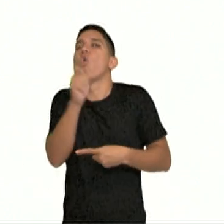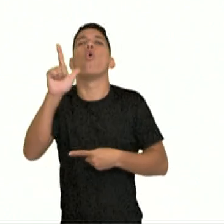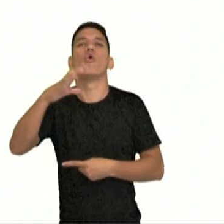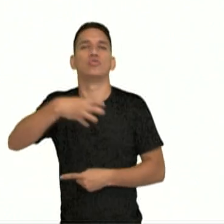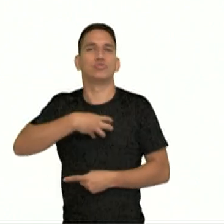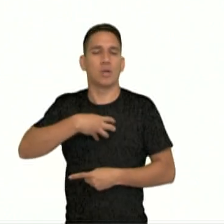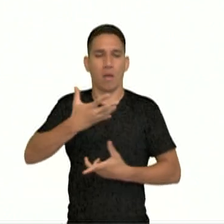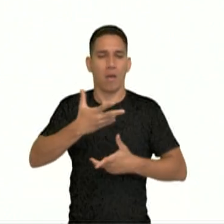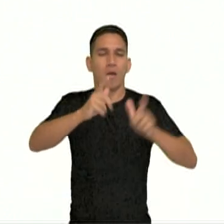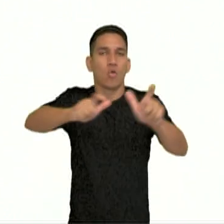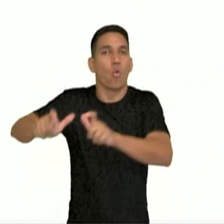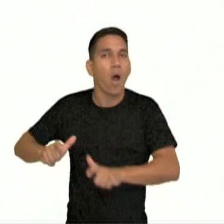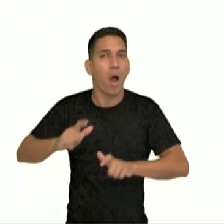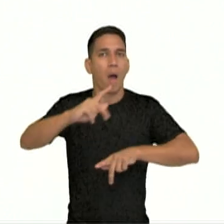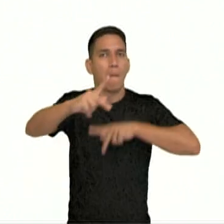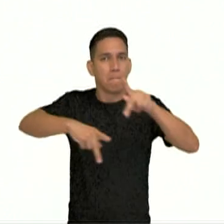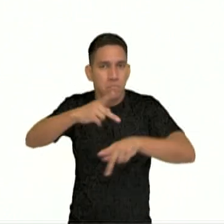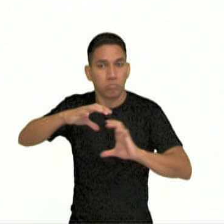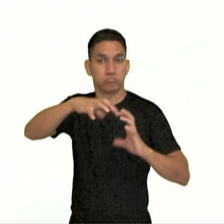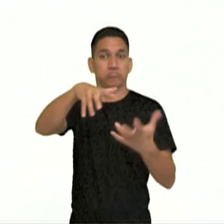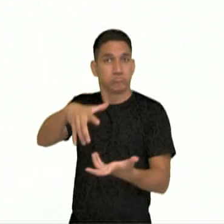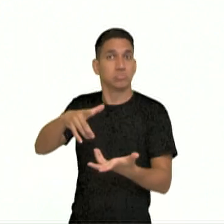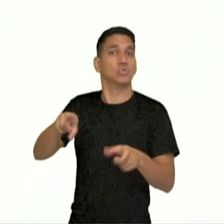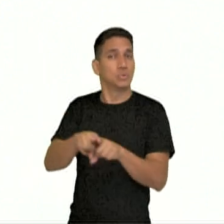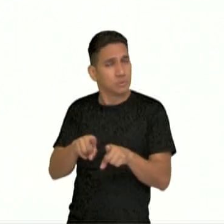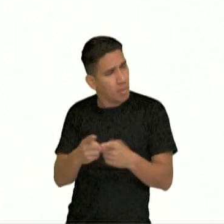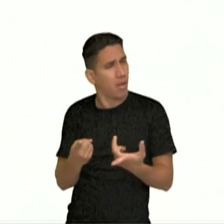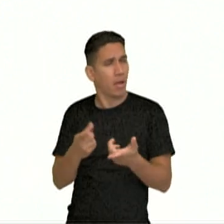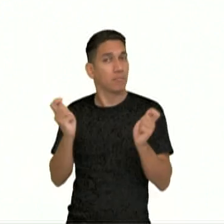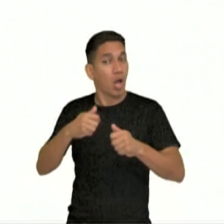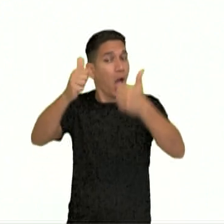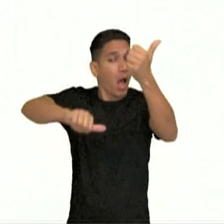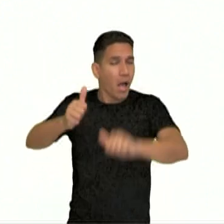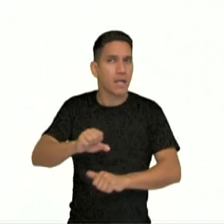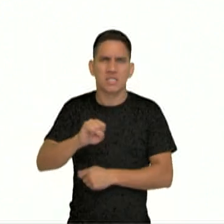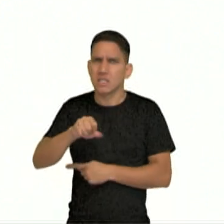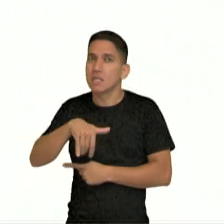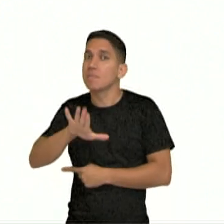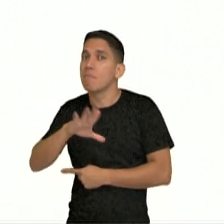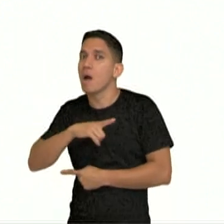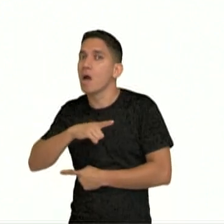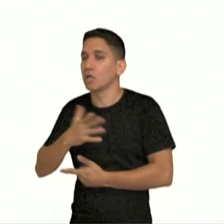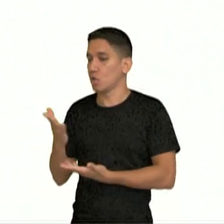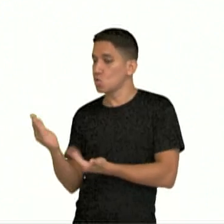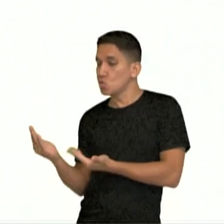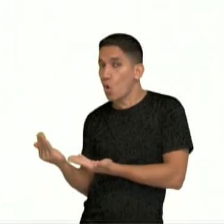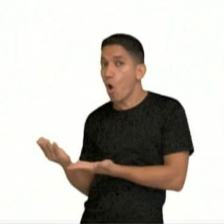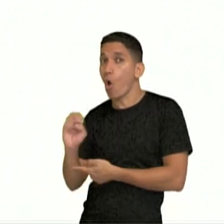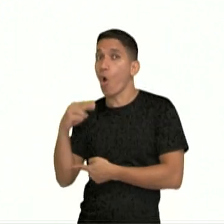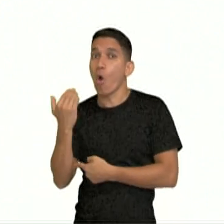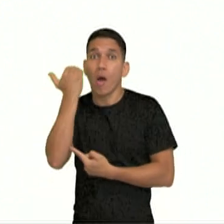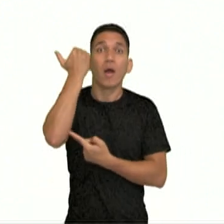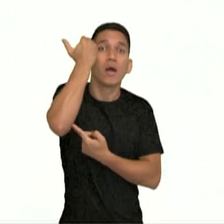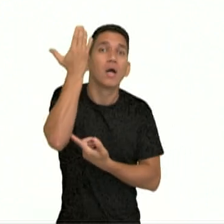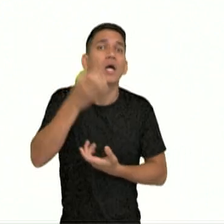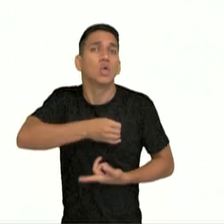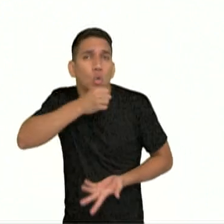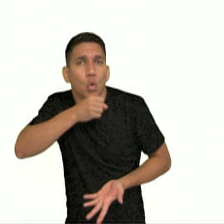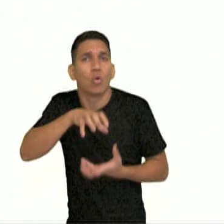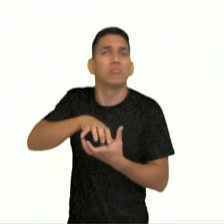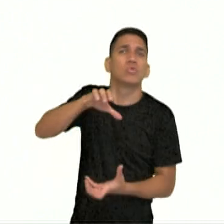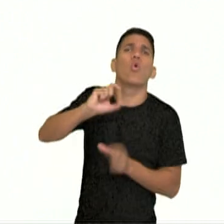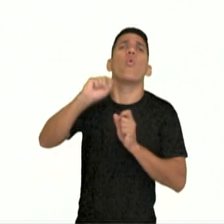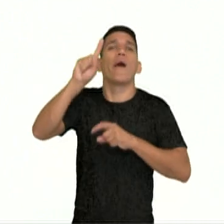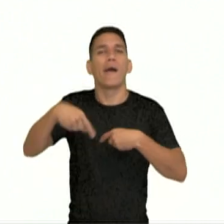partes do mundo, a gente também pode fazer essa análise. Se nós temos mais pessoas jovens ou mais pessoas idosas, são características